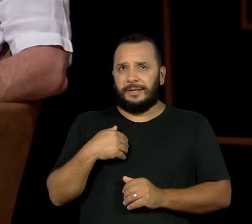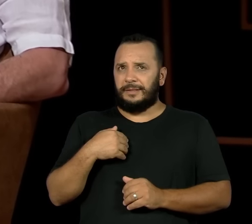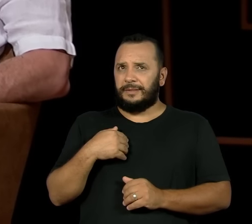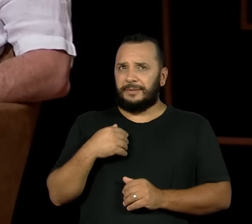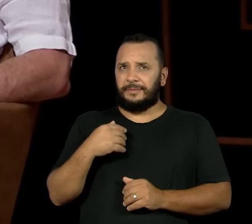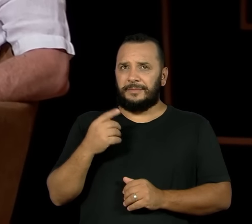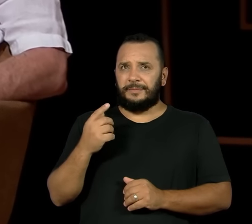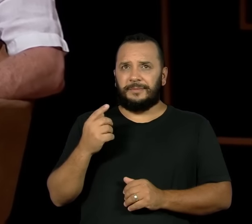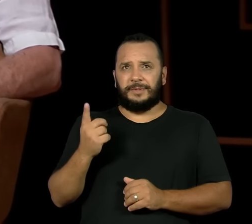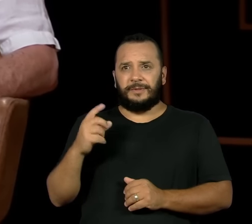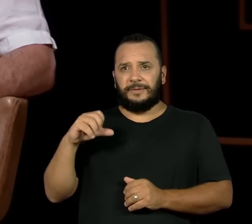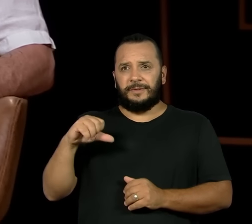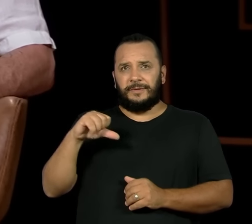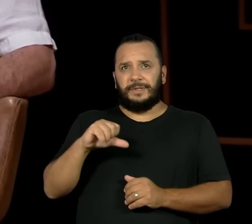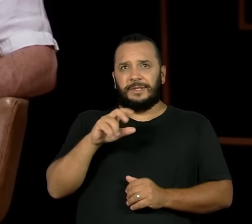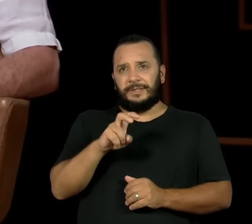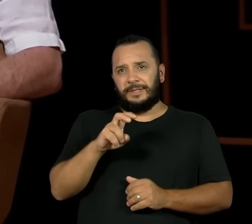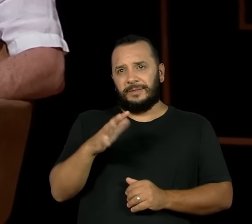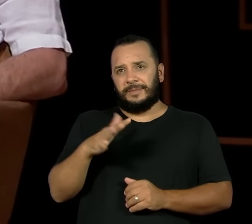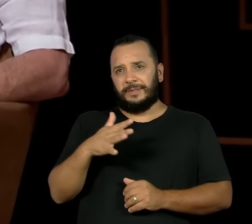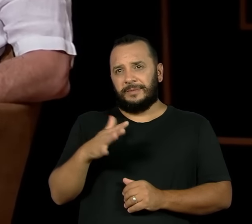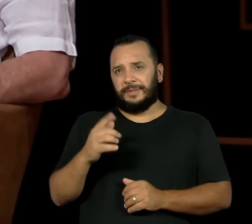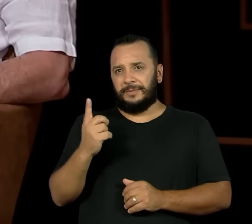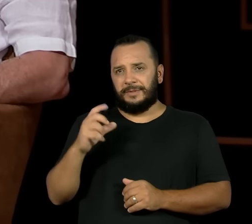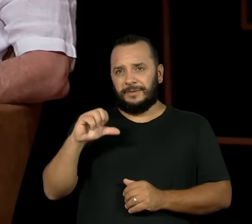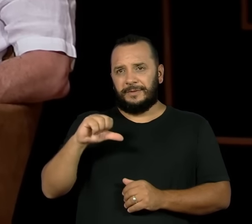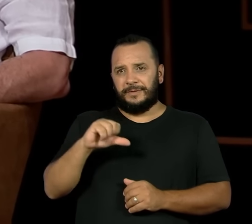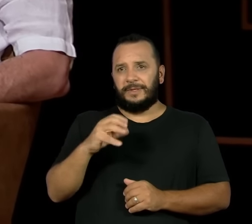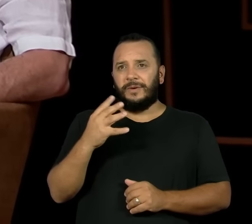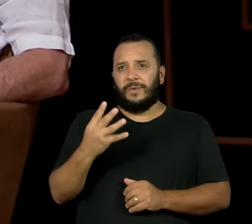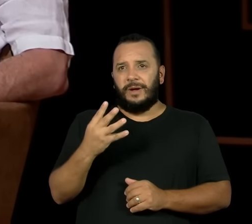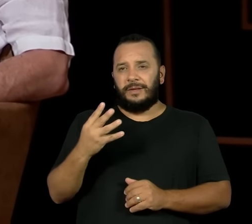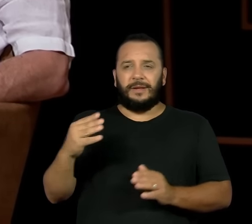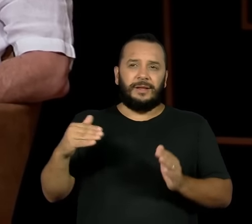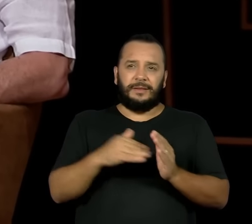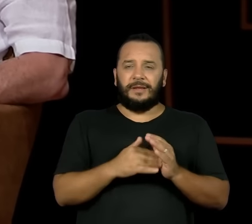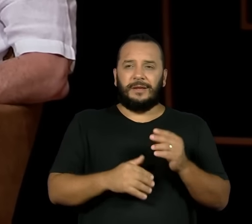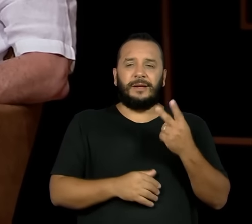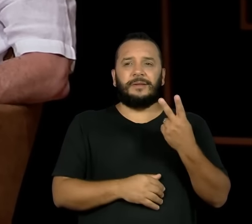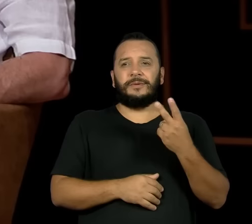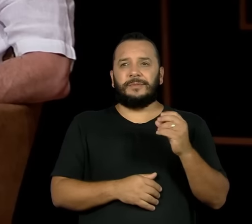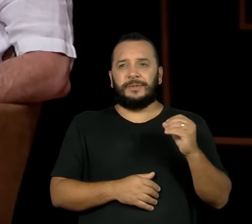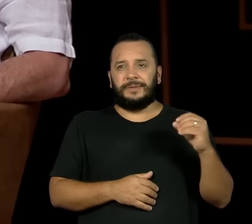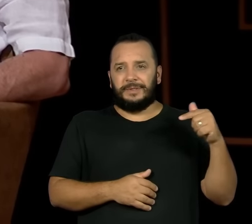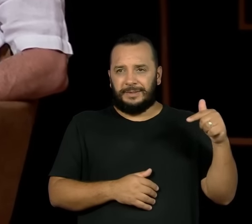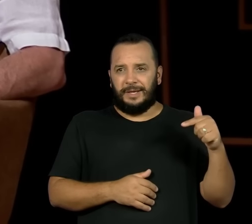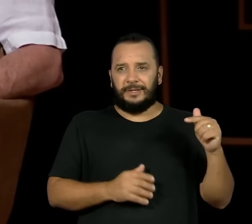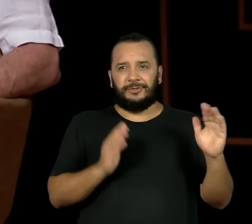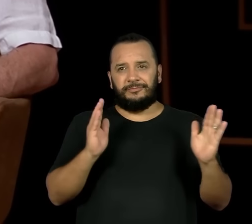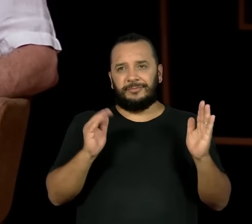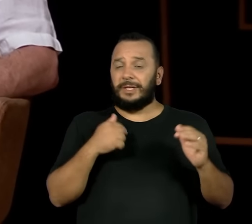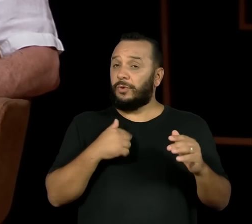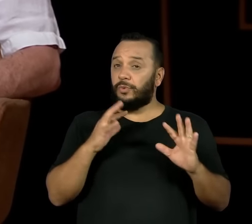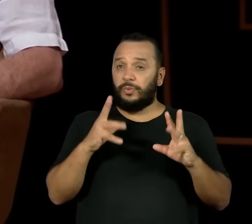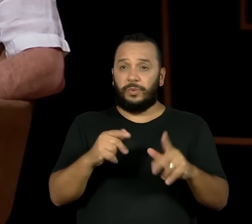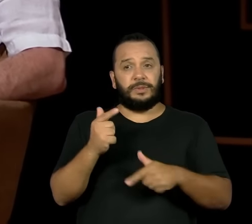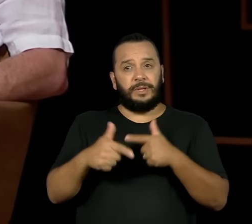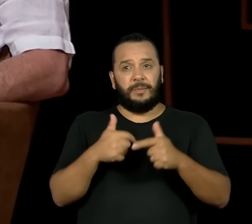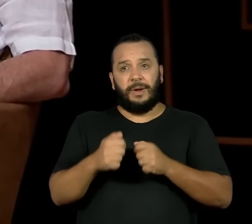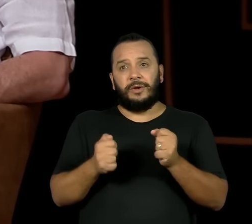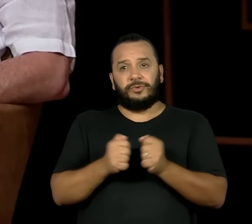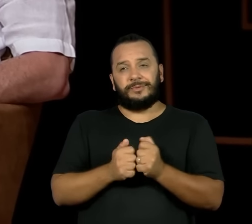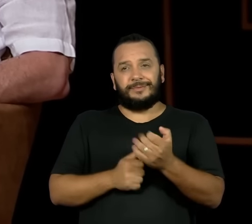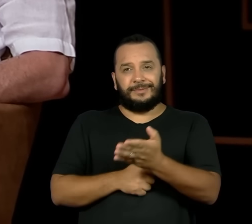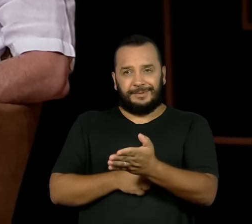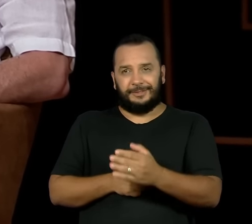90 5 94 95 até 2007 e eu fiz todos os trabalhos dele Uhum